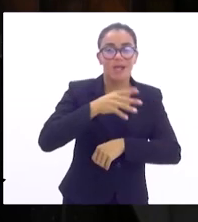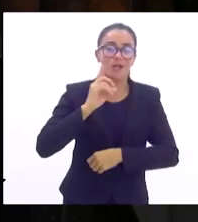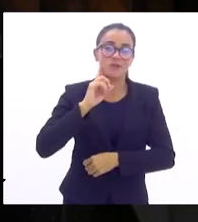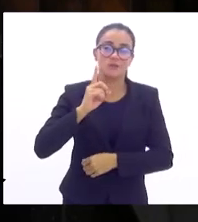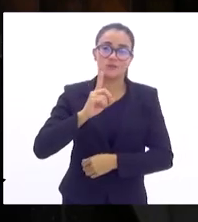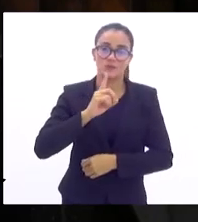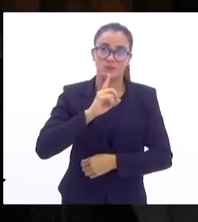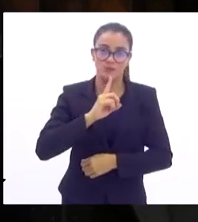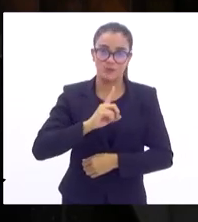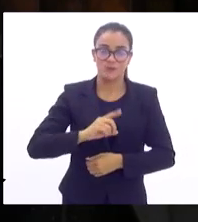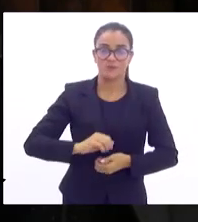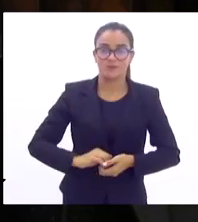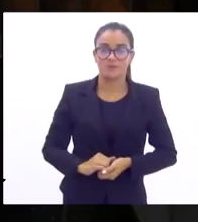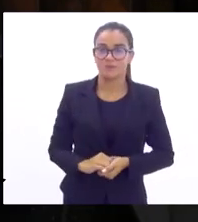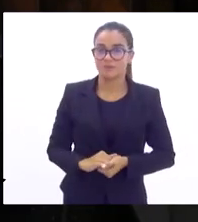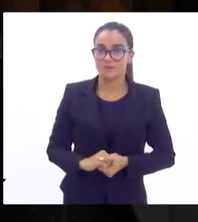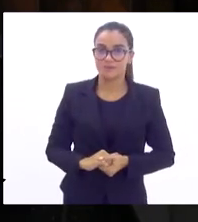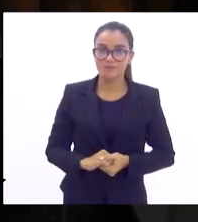auditivos